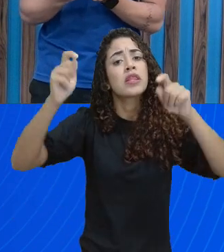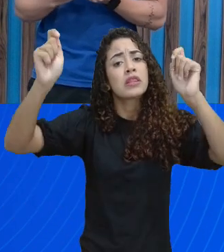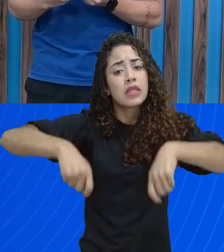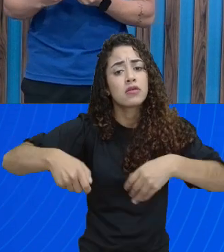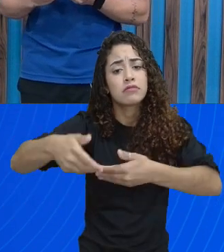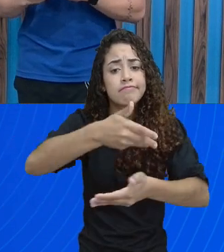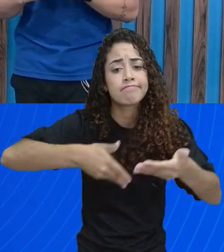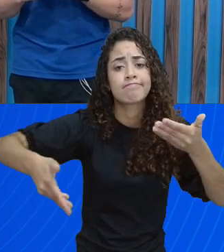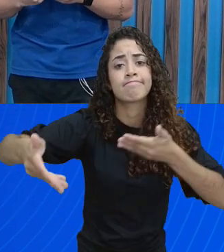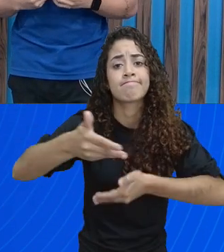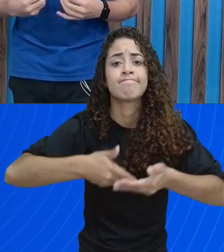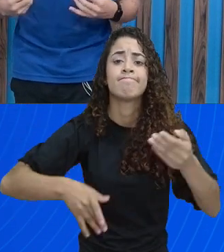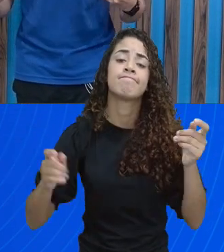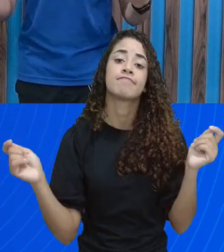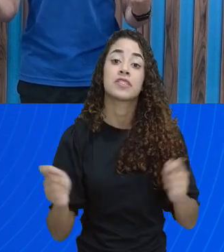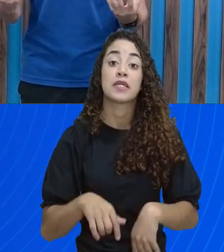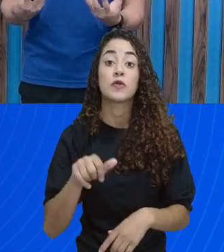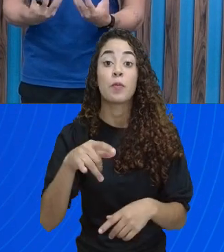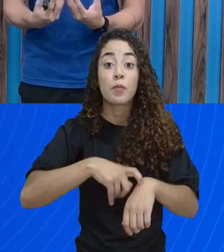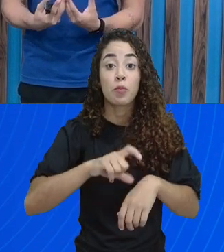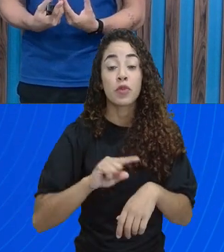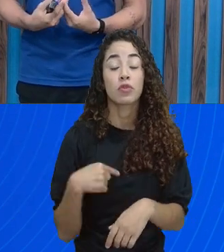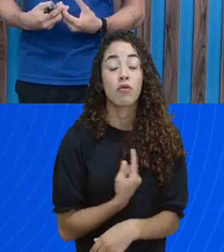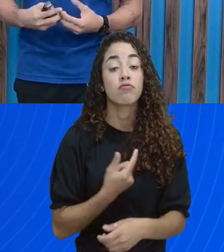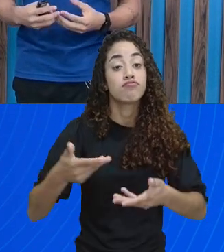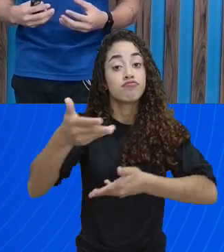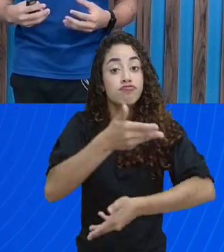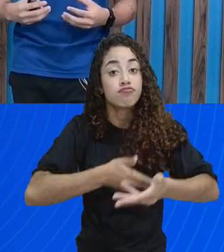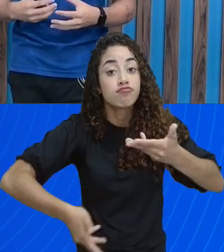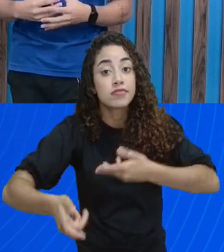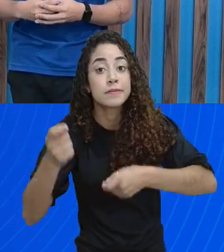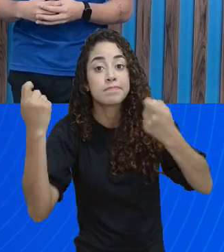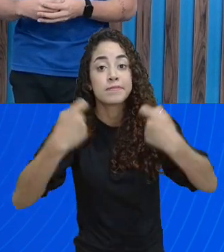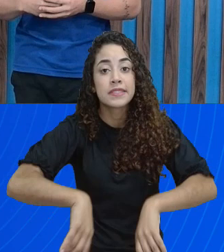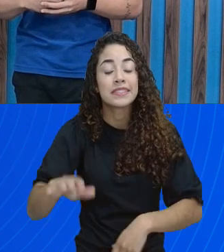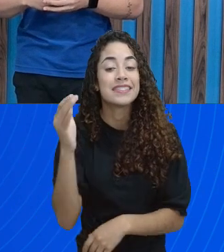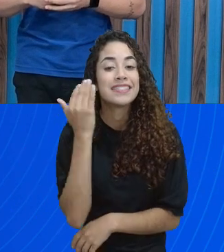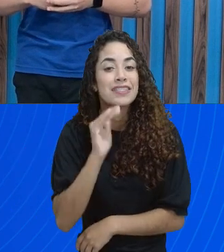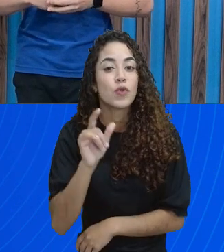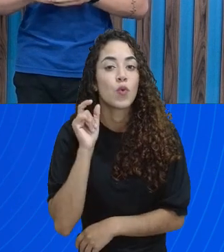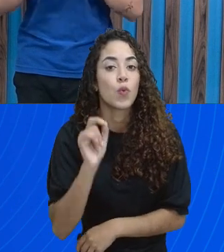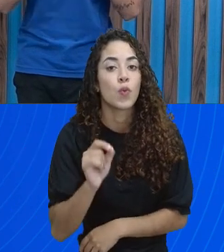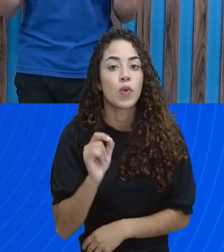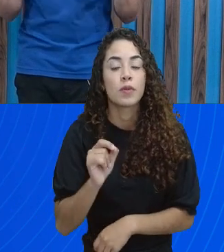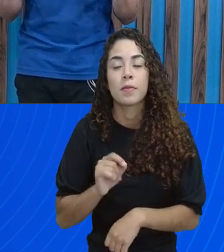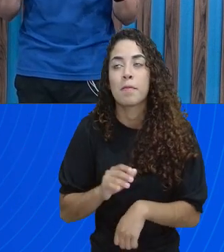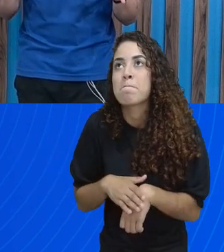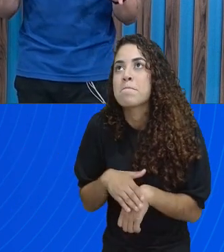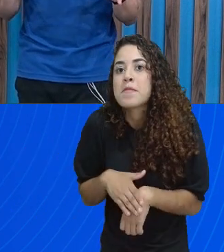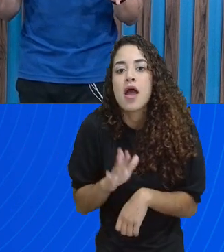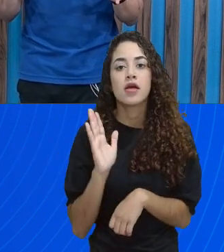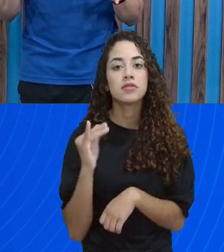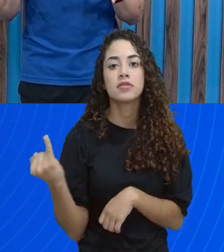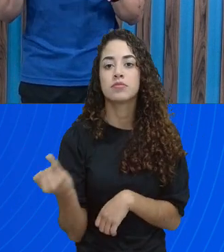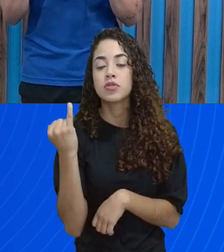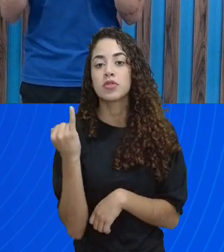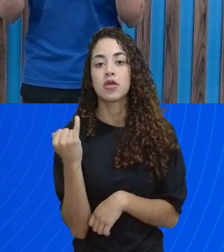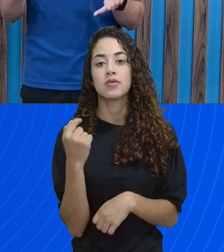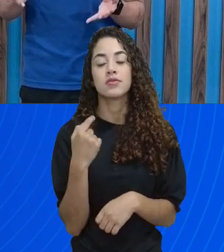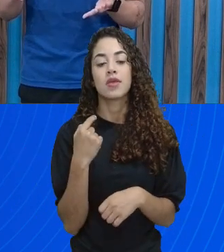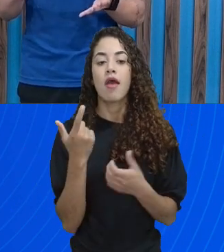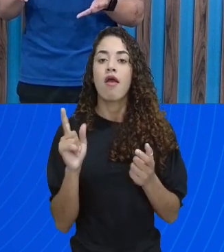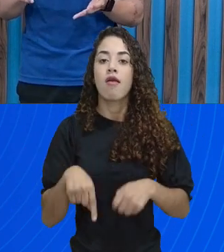pessoa. Então, quando a gente interage com pessoas, a gente precisa entender a coisa mais importante que eu acho, que é